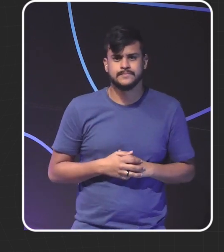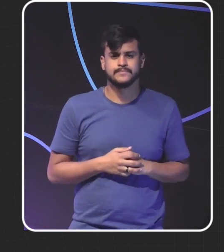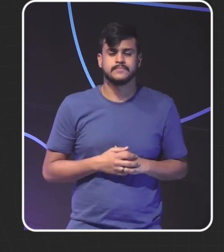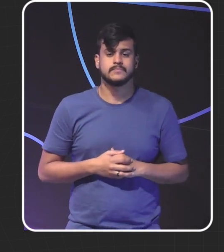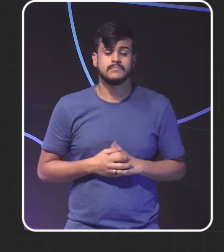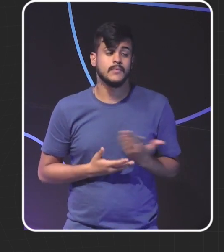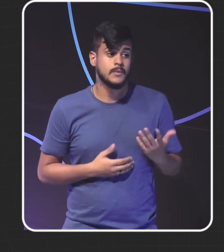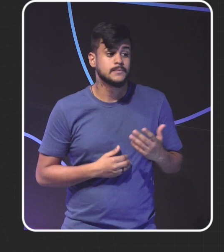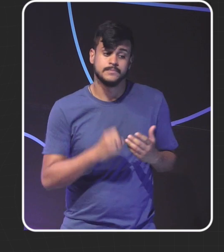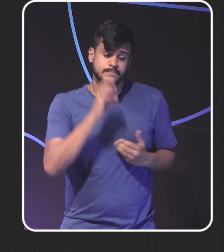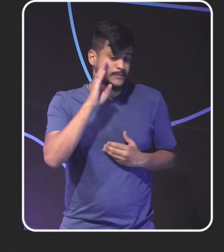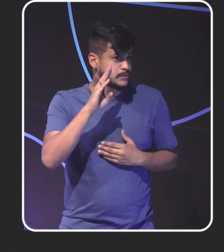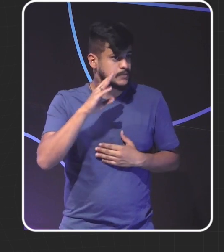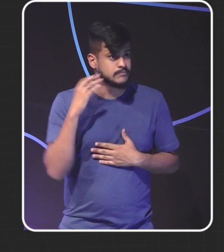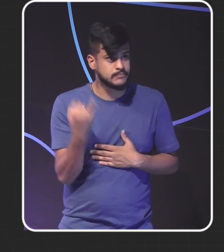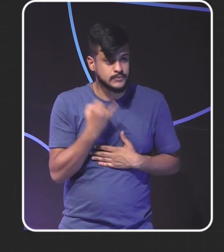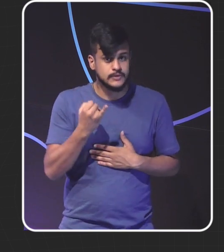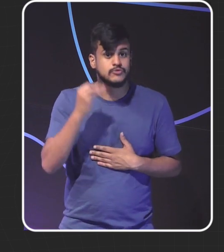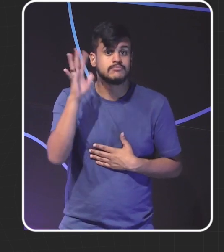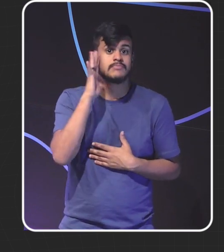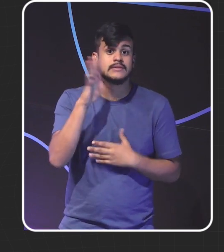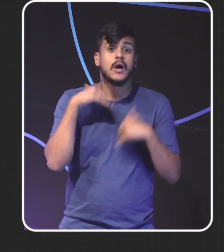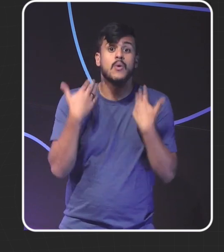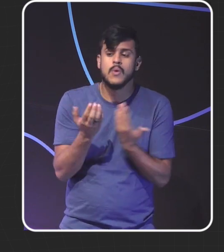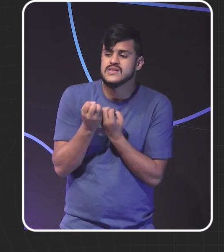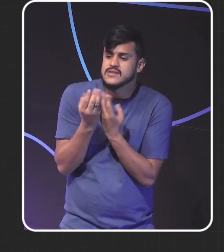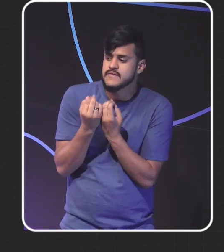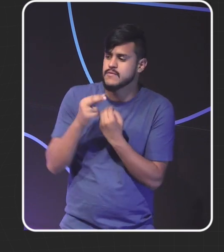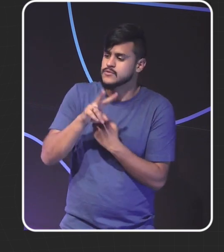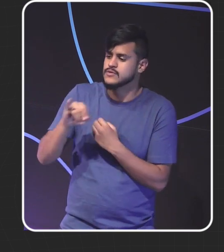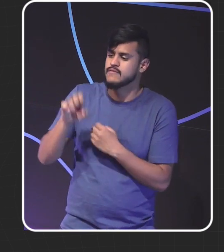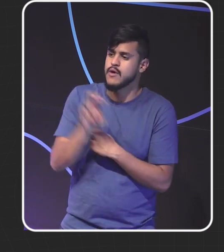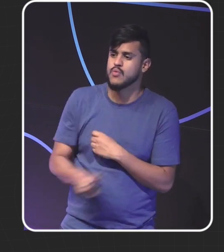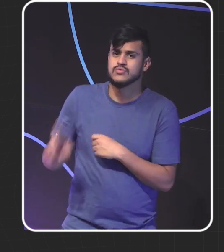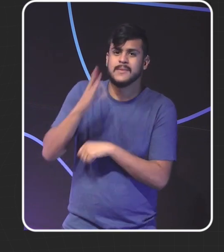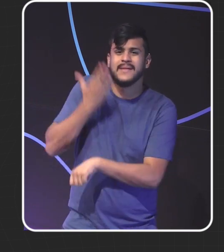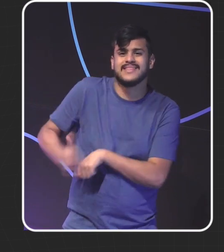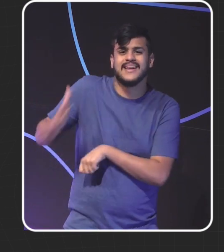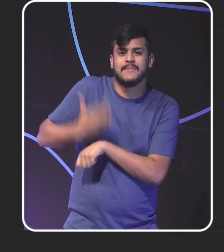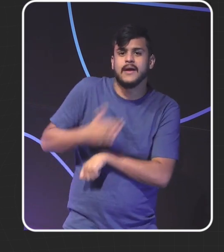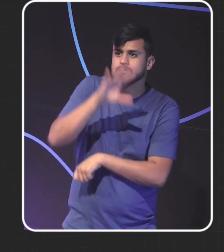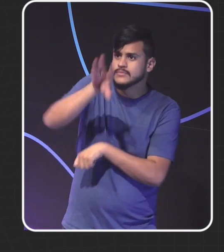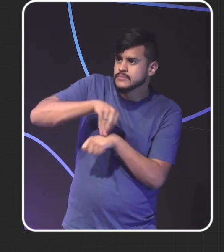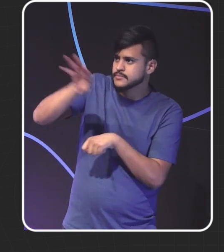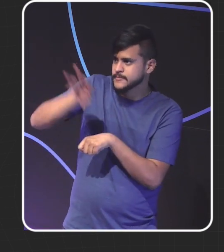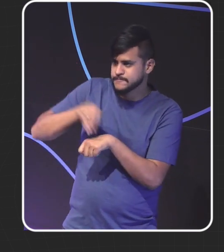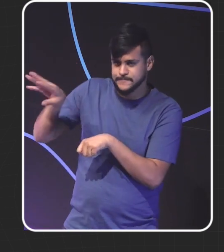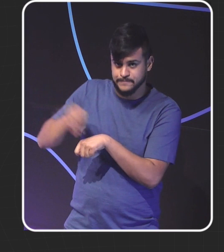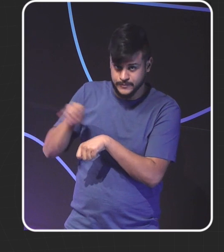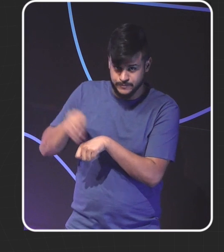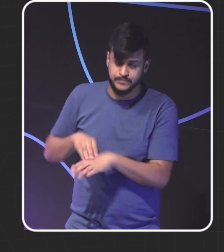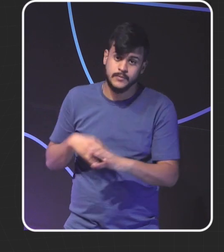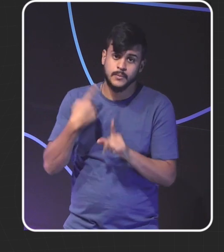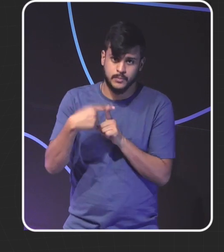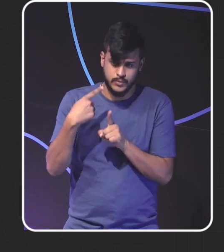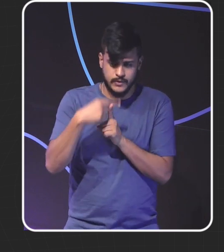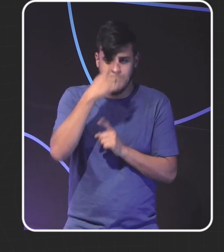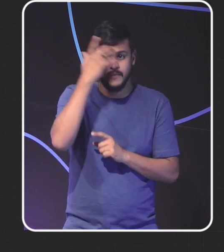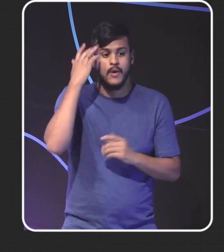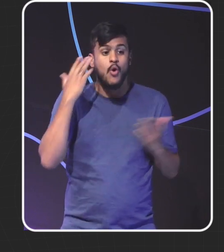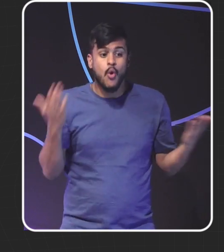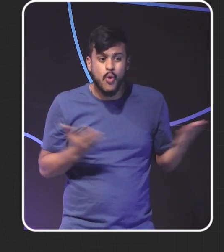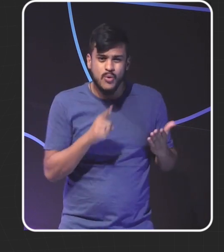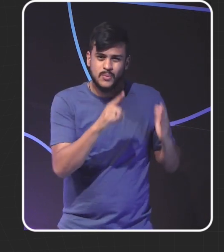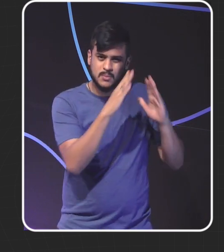na curadoria, né, de dados que vão ser usados nesse treinamento de IA. Porque hoje, assim, esses modelos, eles são